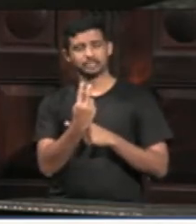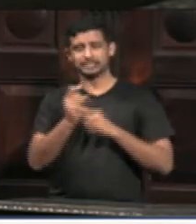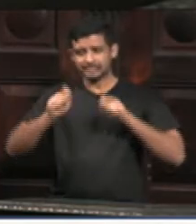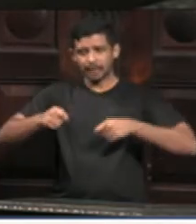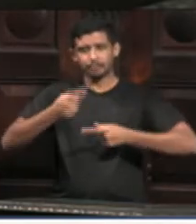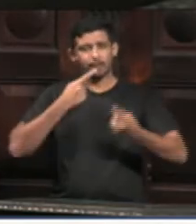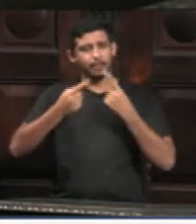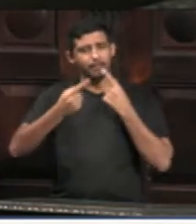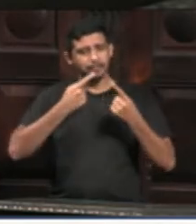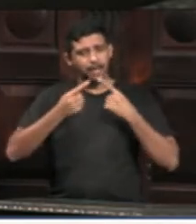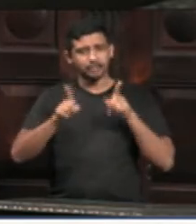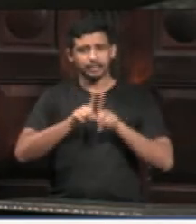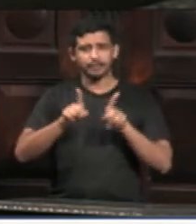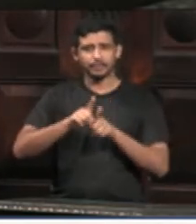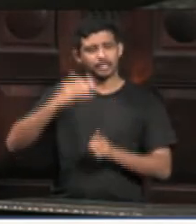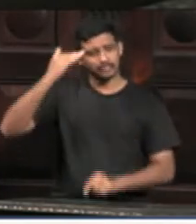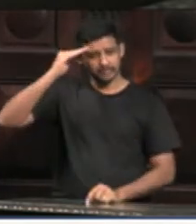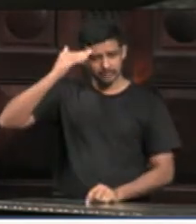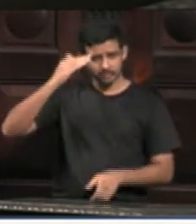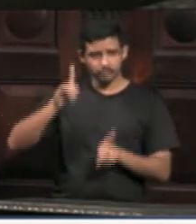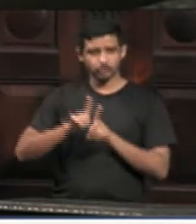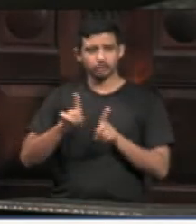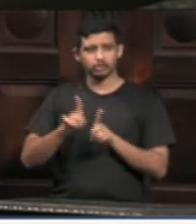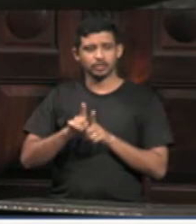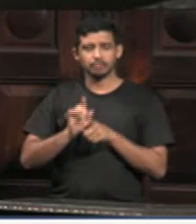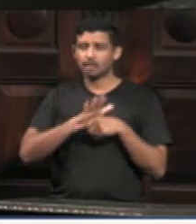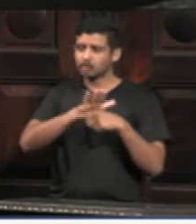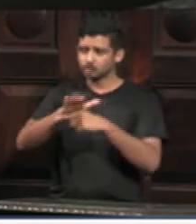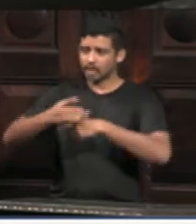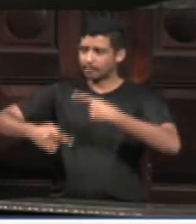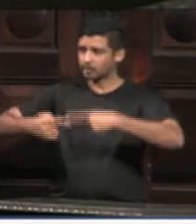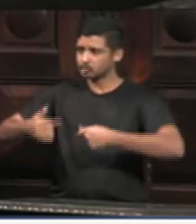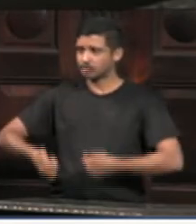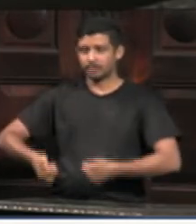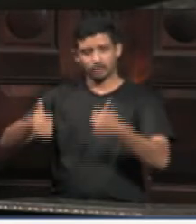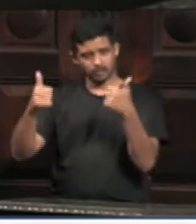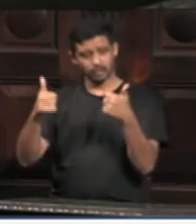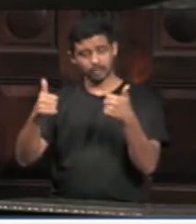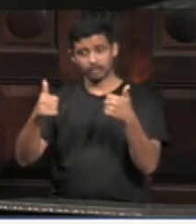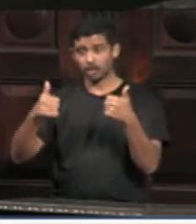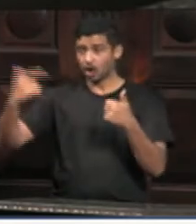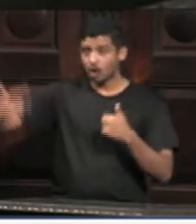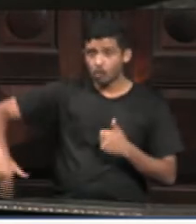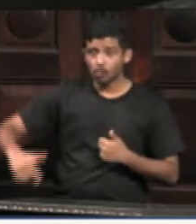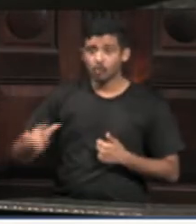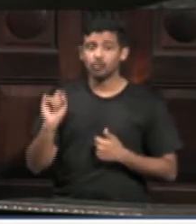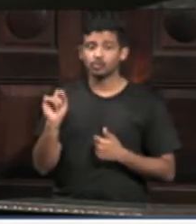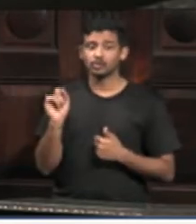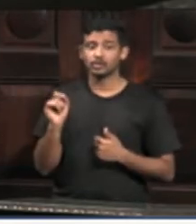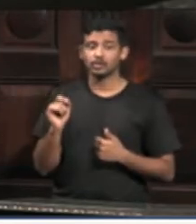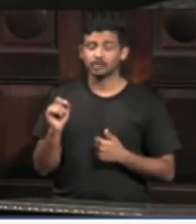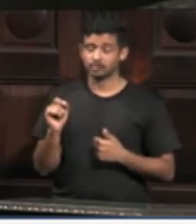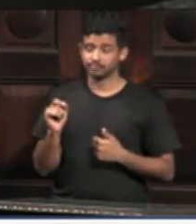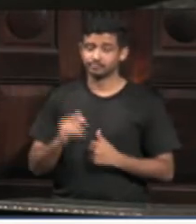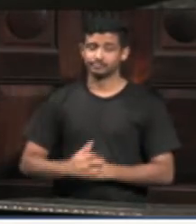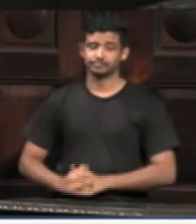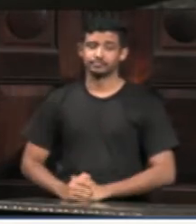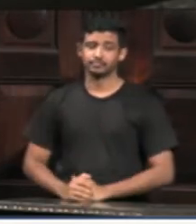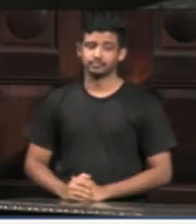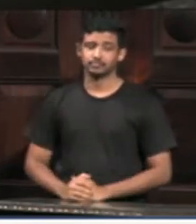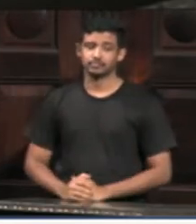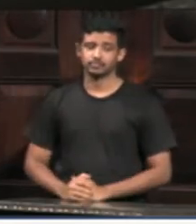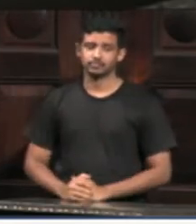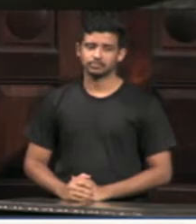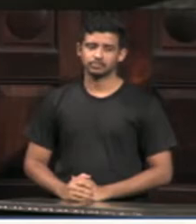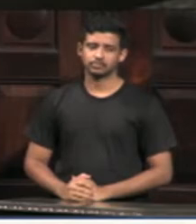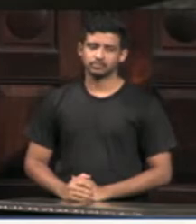vontade do entendimento, né, da construção da boa política. E mais, deputado, eu coloquei justamente isso. A